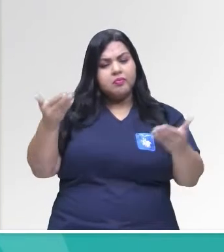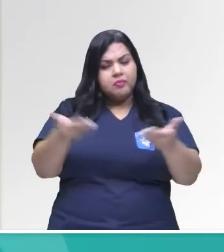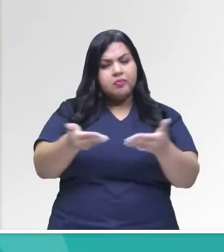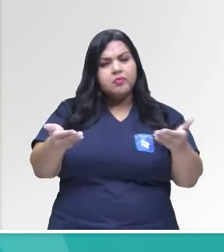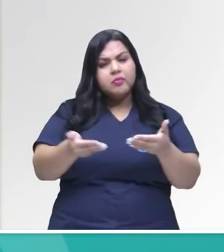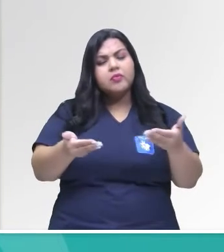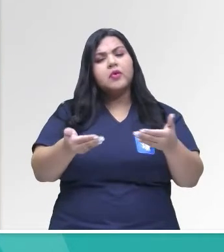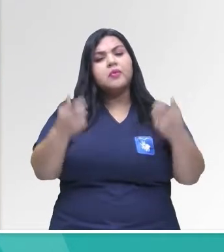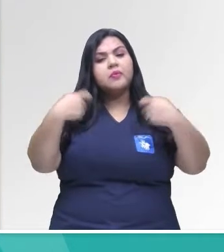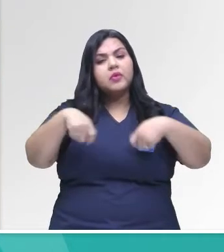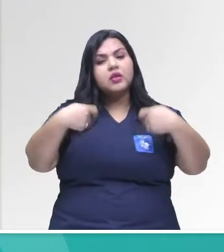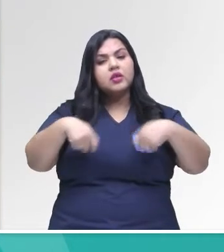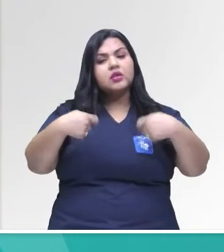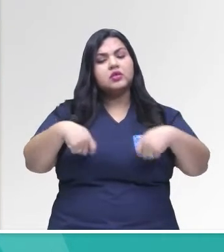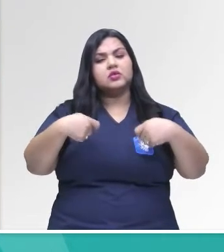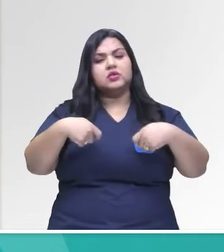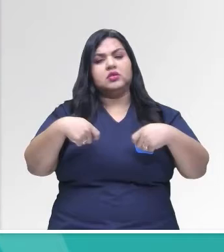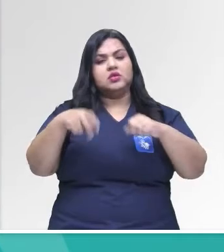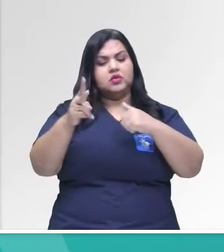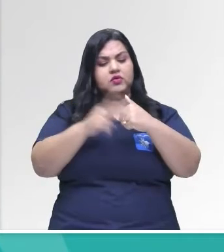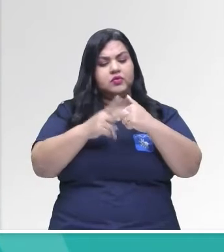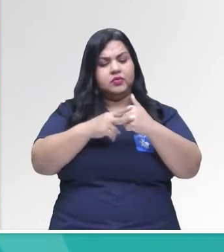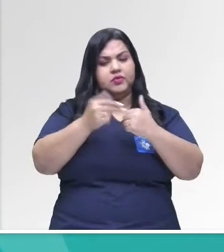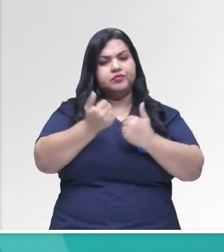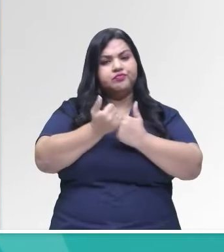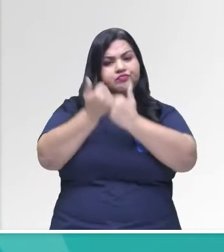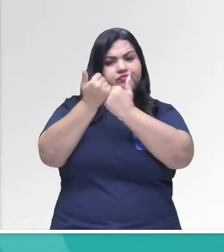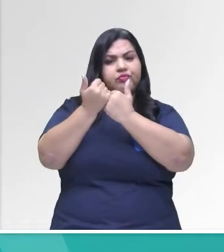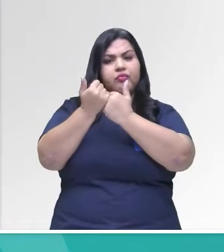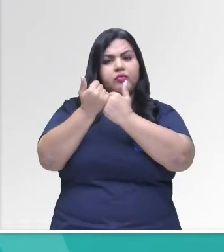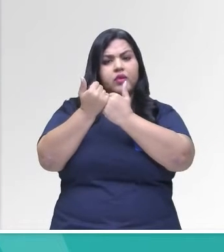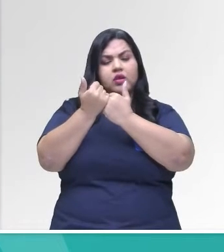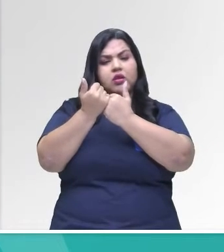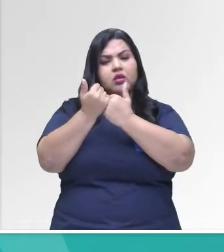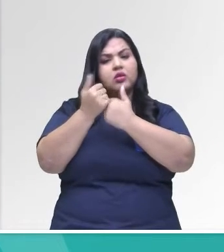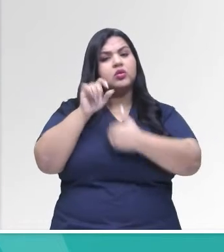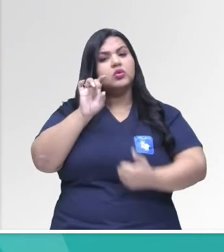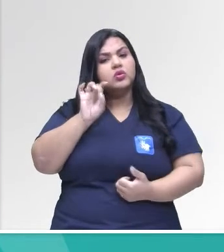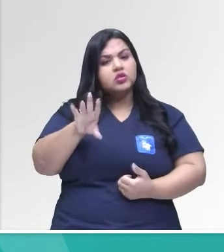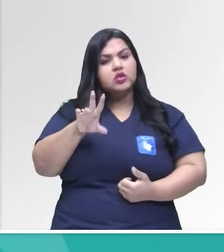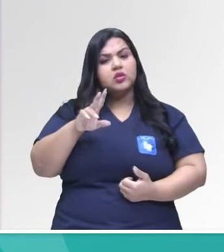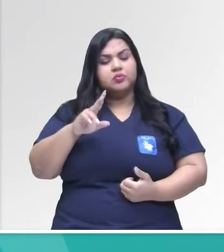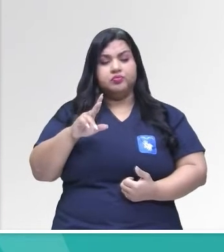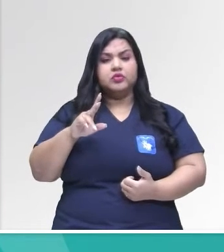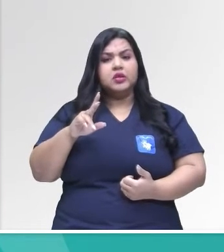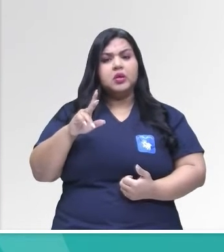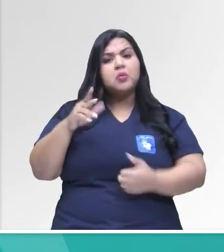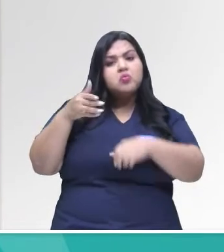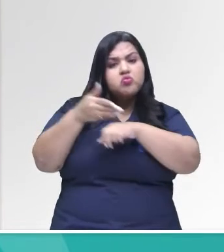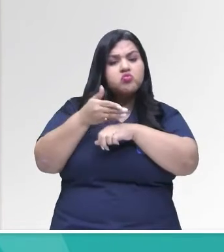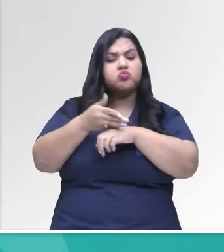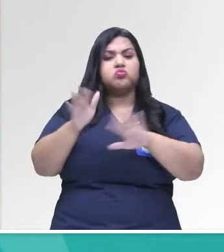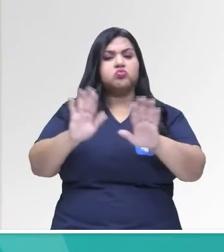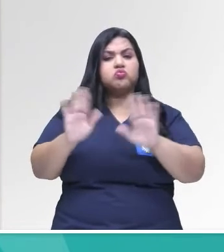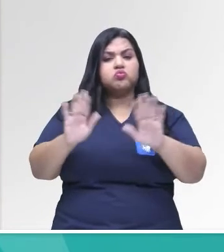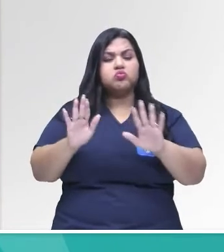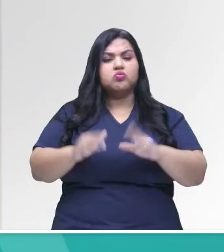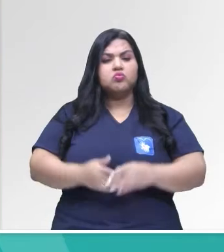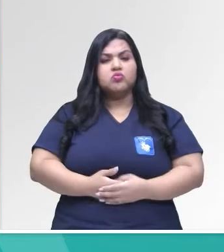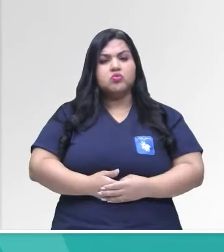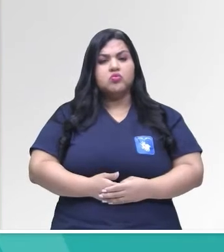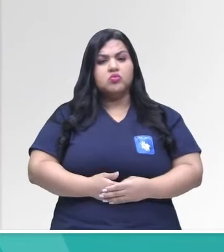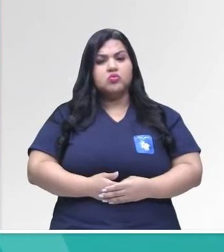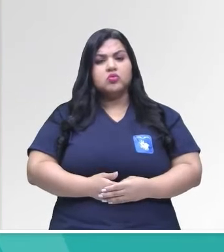um verbo auxiliar. Não dá para utilizar somente o participle, dizer que é voz passiva. Não pode esquecer, eu